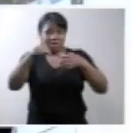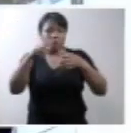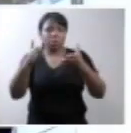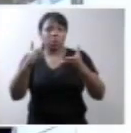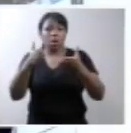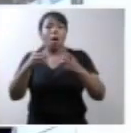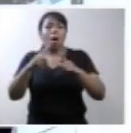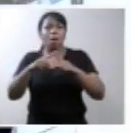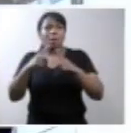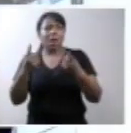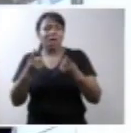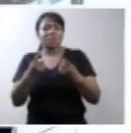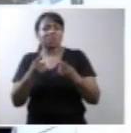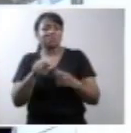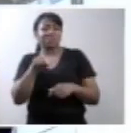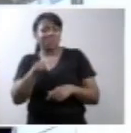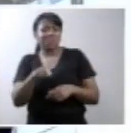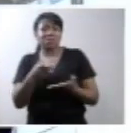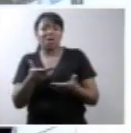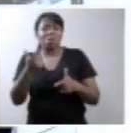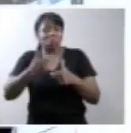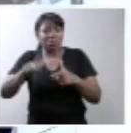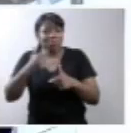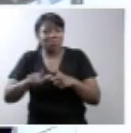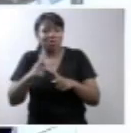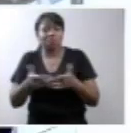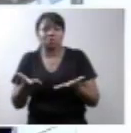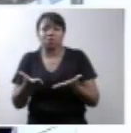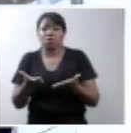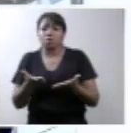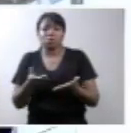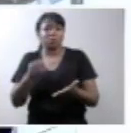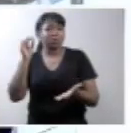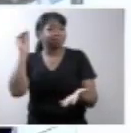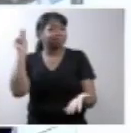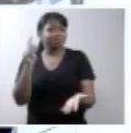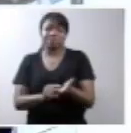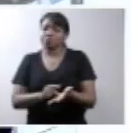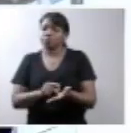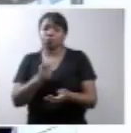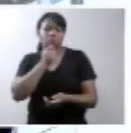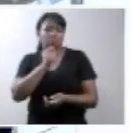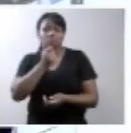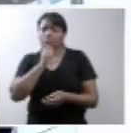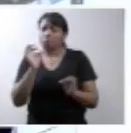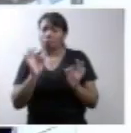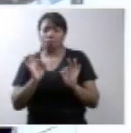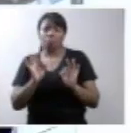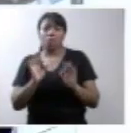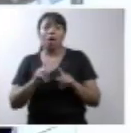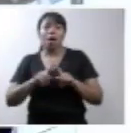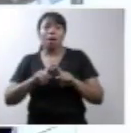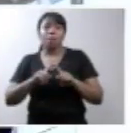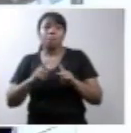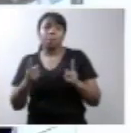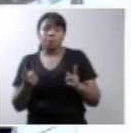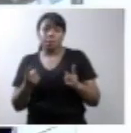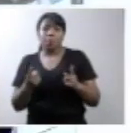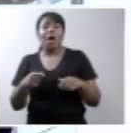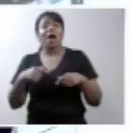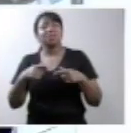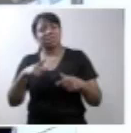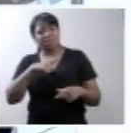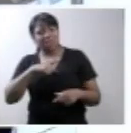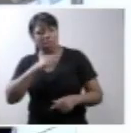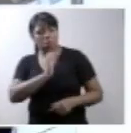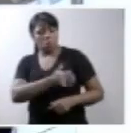só isso é uma inverdade não está cientificamente sem vida não ela tem está eh